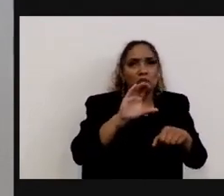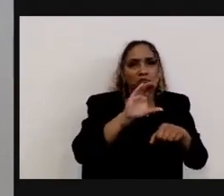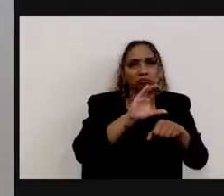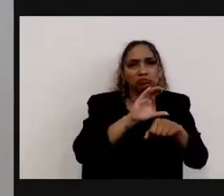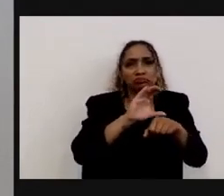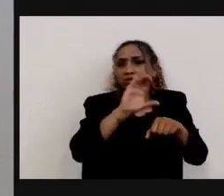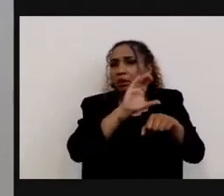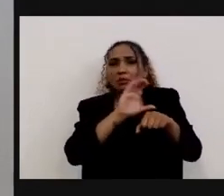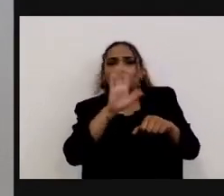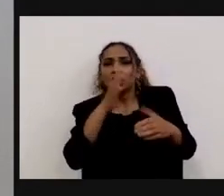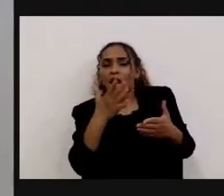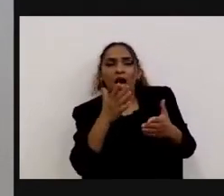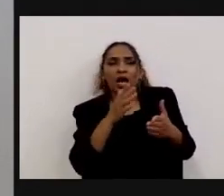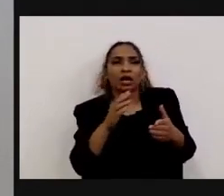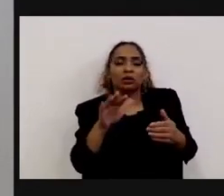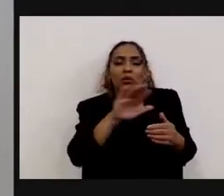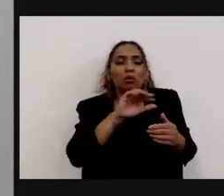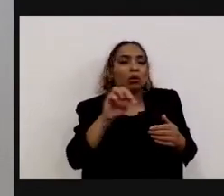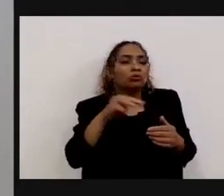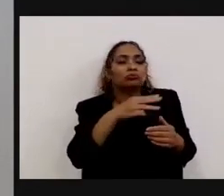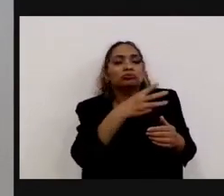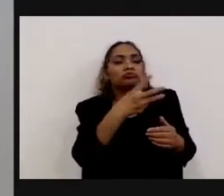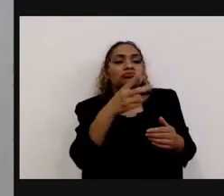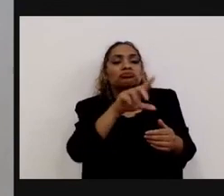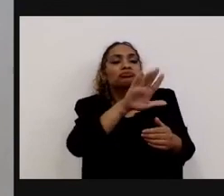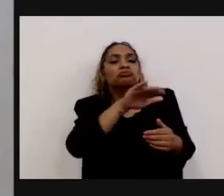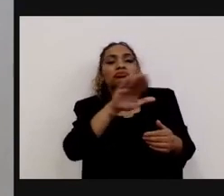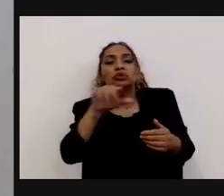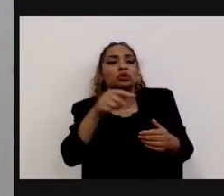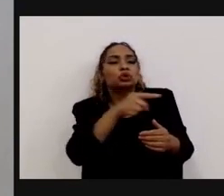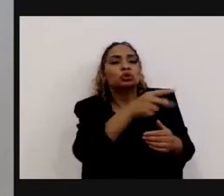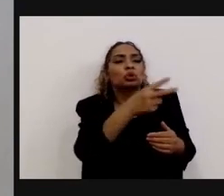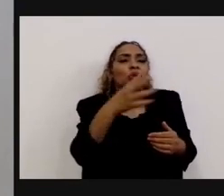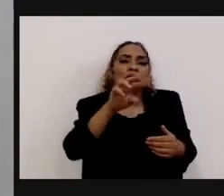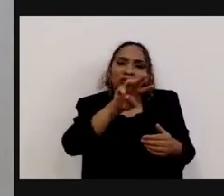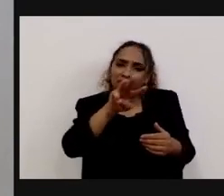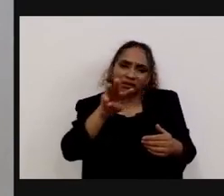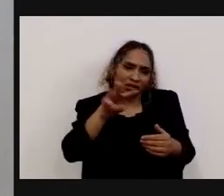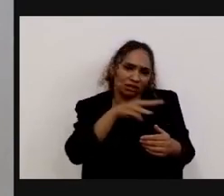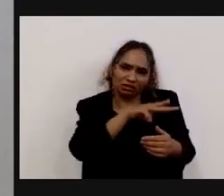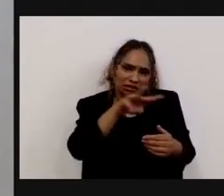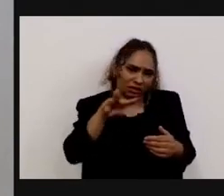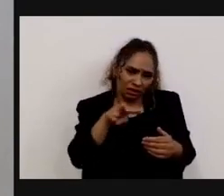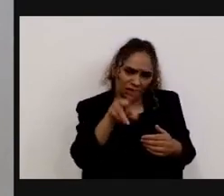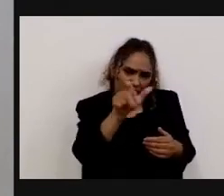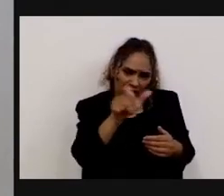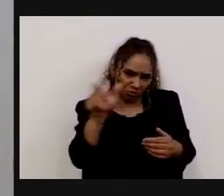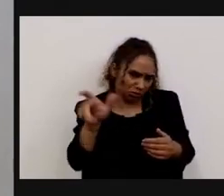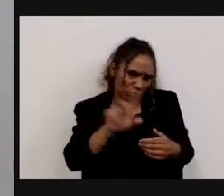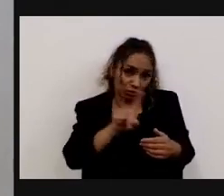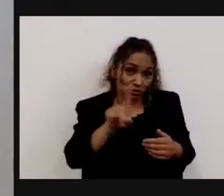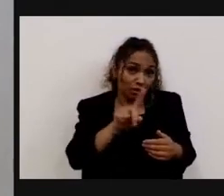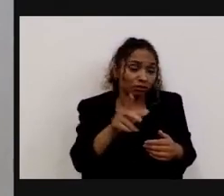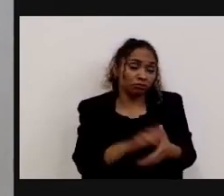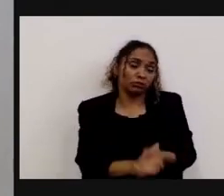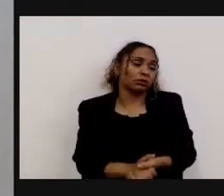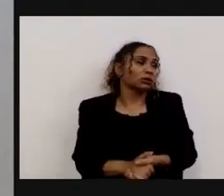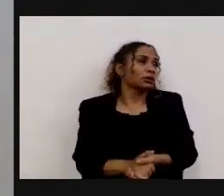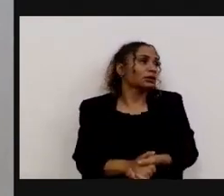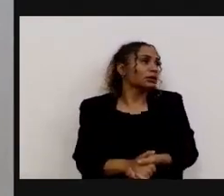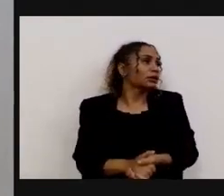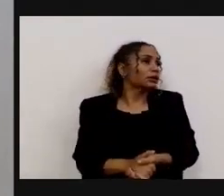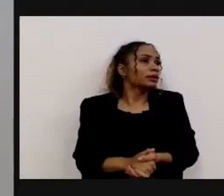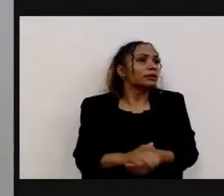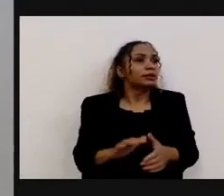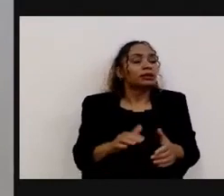ali para falar sobre um assunto não é assim que a gente vai aumentar a diversidade de verdade né a inclusão Maravilha e